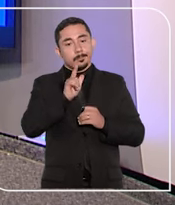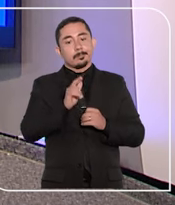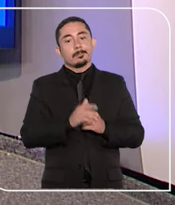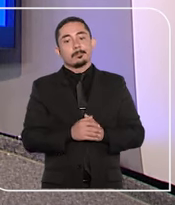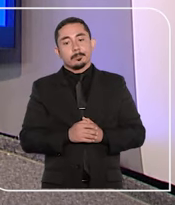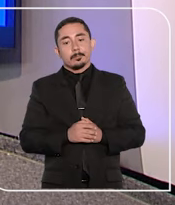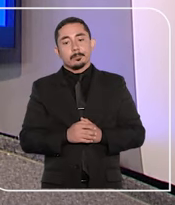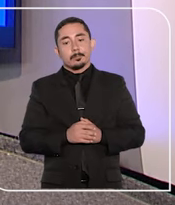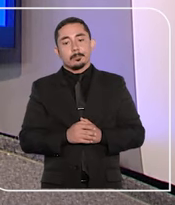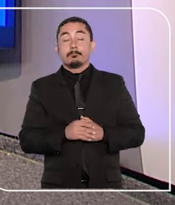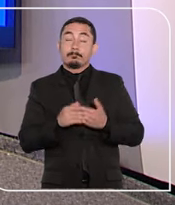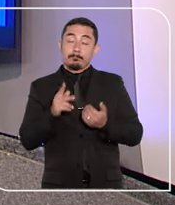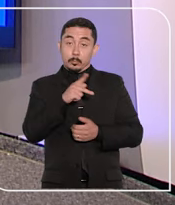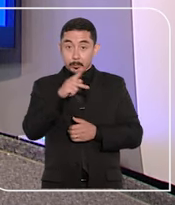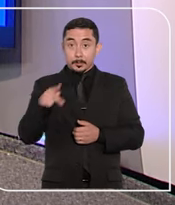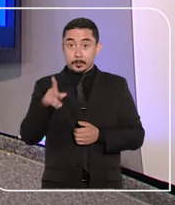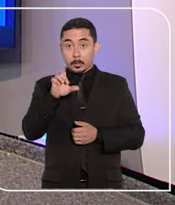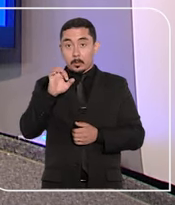Leonardo. Pois é.